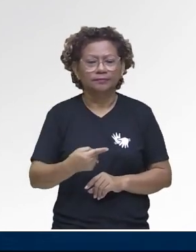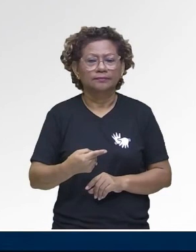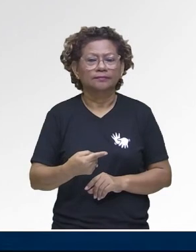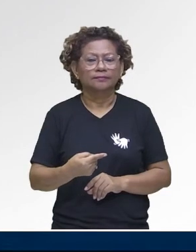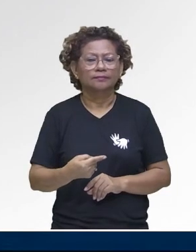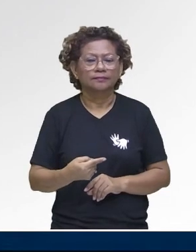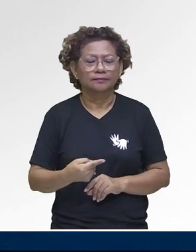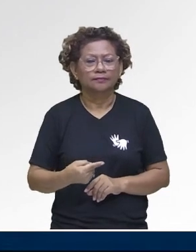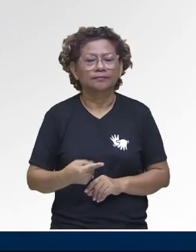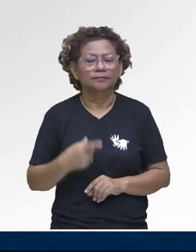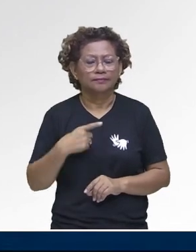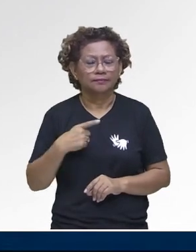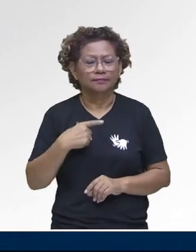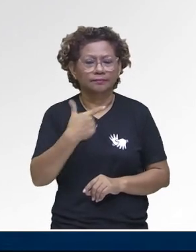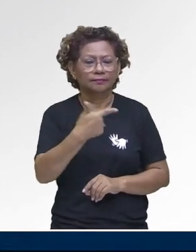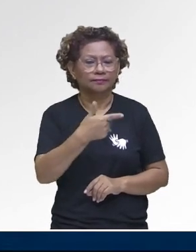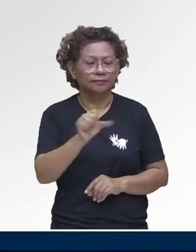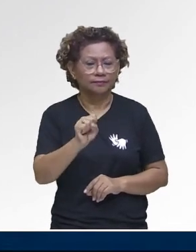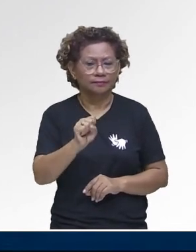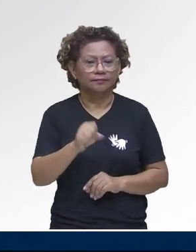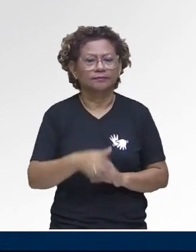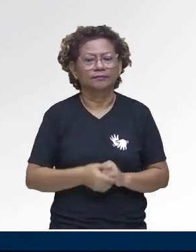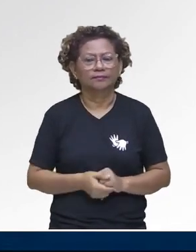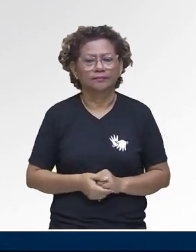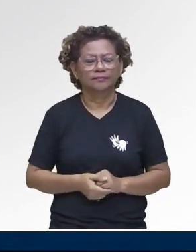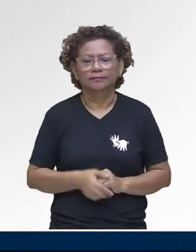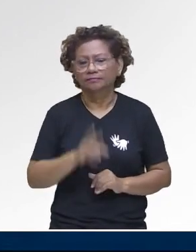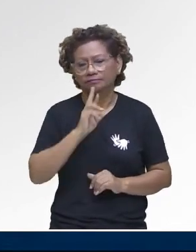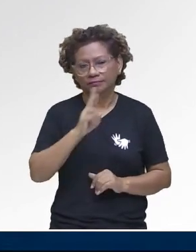nossa resposta. R$